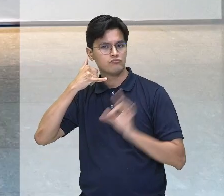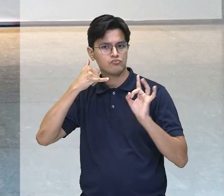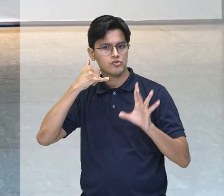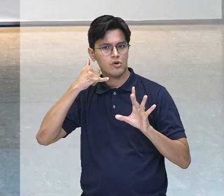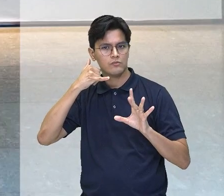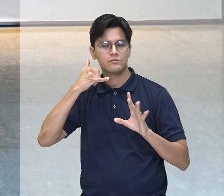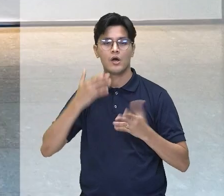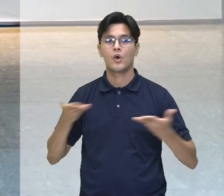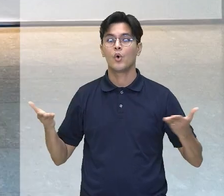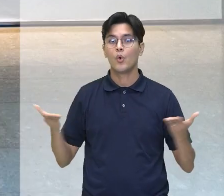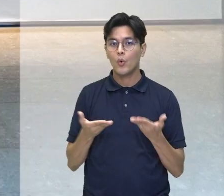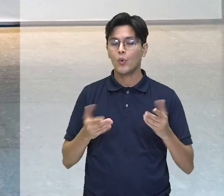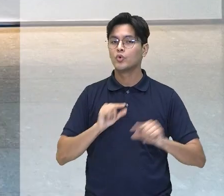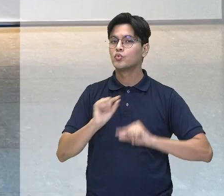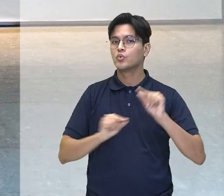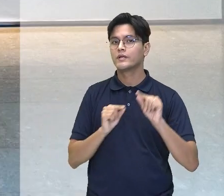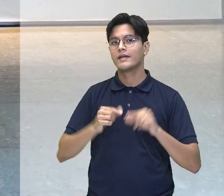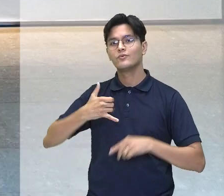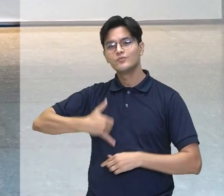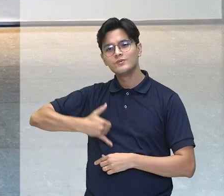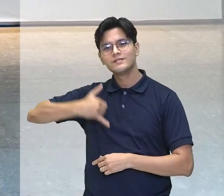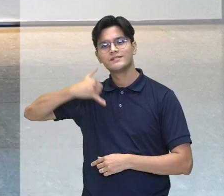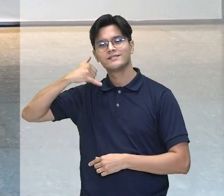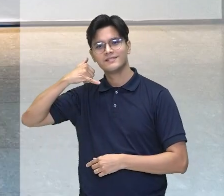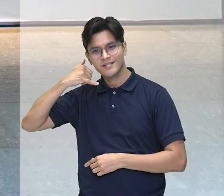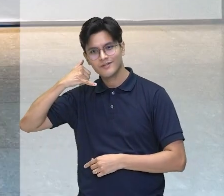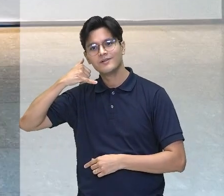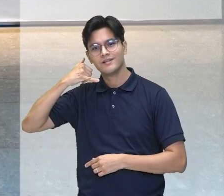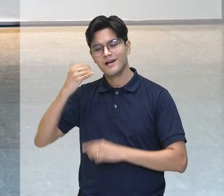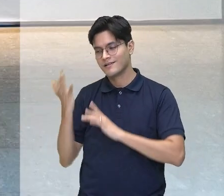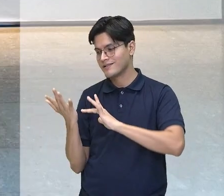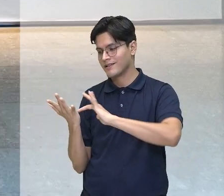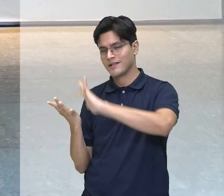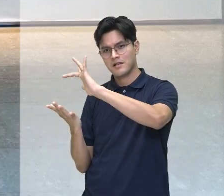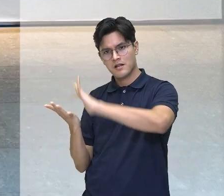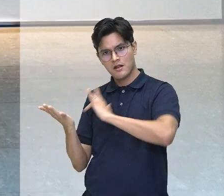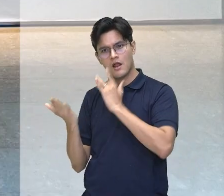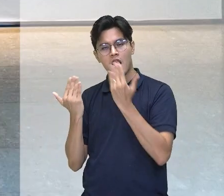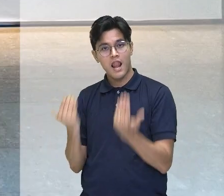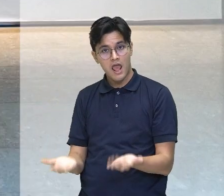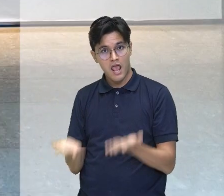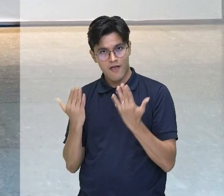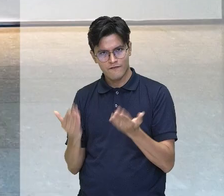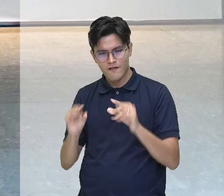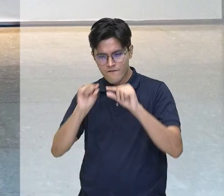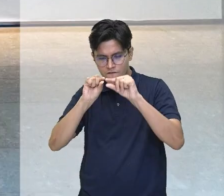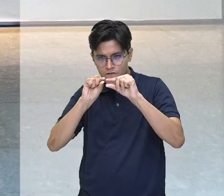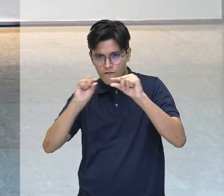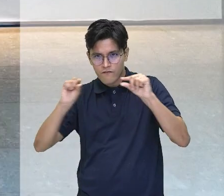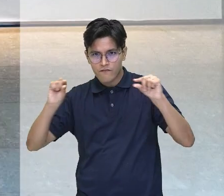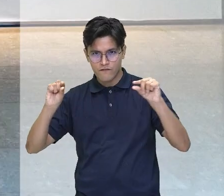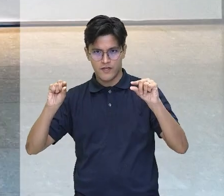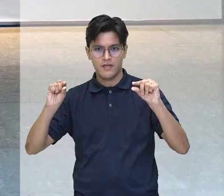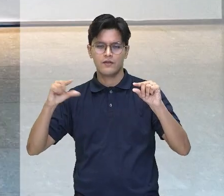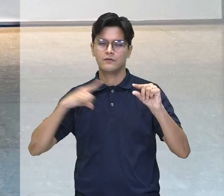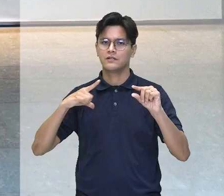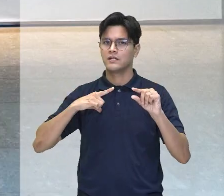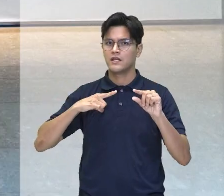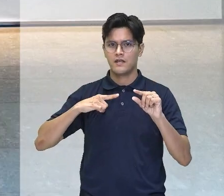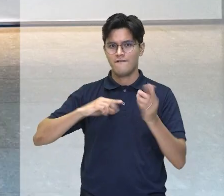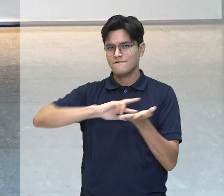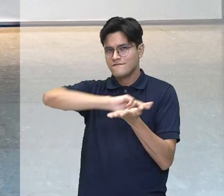Hoje, os aparelhos, os celulares, os smartphones são leves, finos e oferecem uma ampla gama